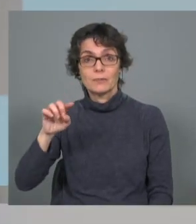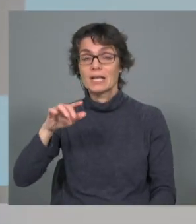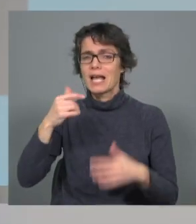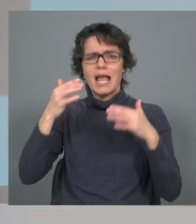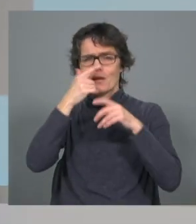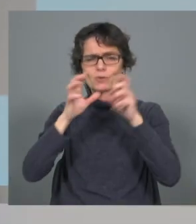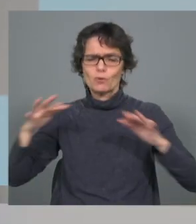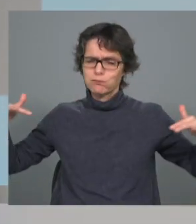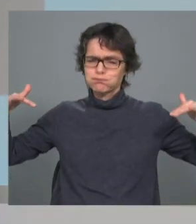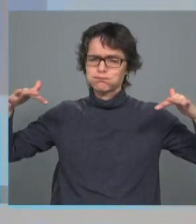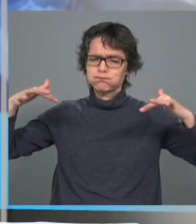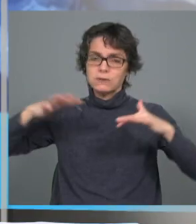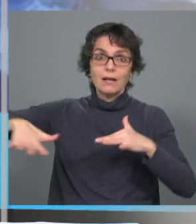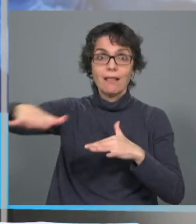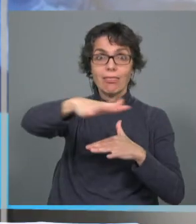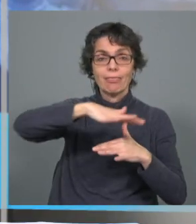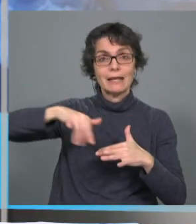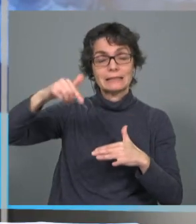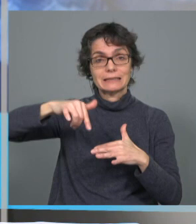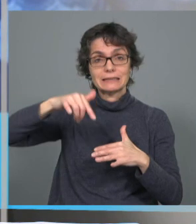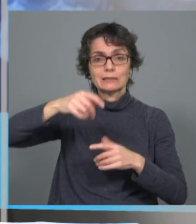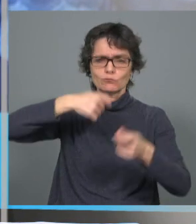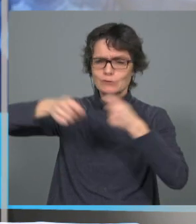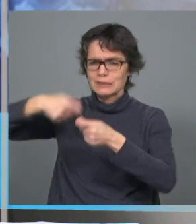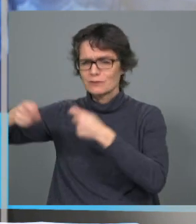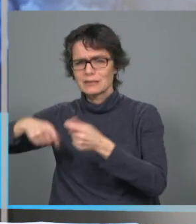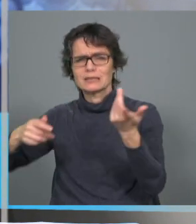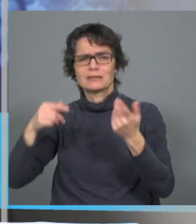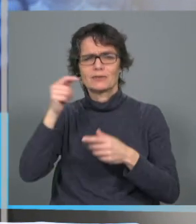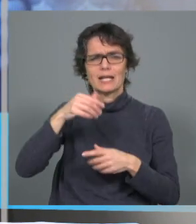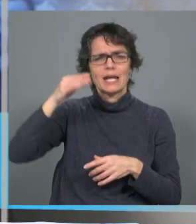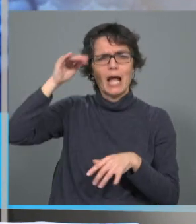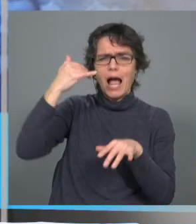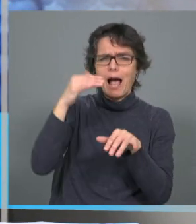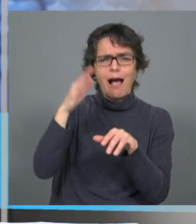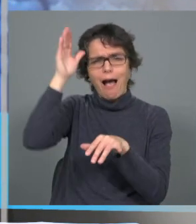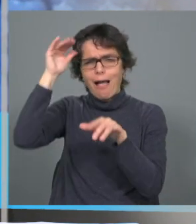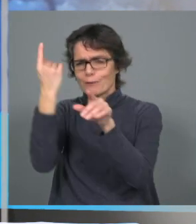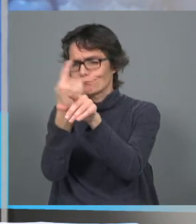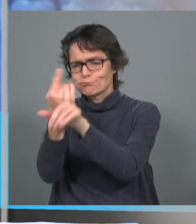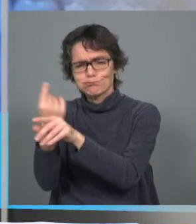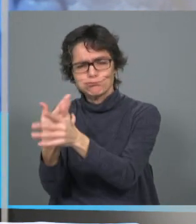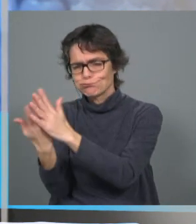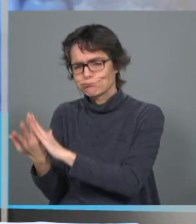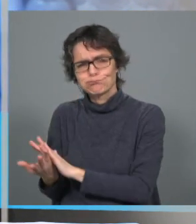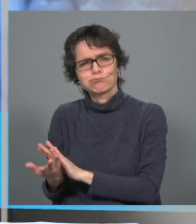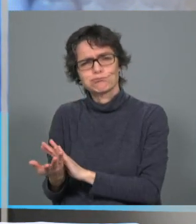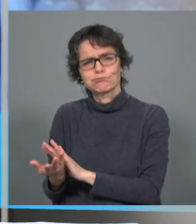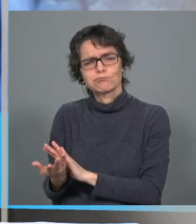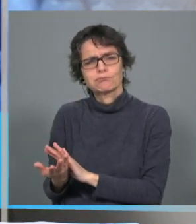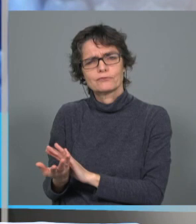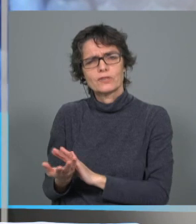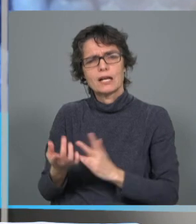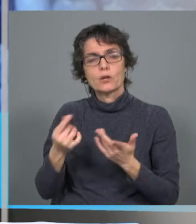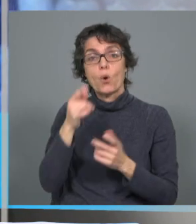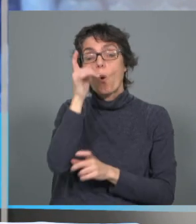templo, onde era preciso oferecer os sacrifícios, era preciso ter os animais, e os animais tinham que ser perfeitos, portanto não dava